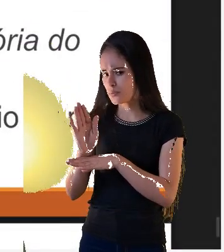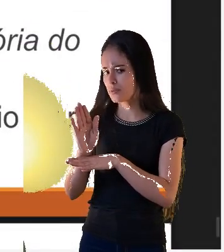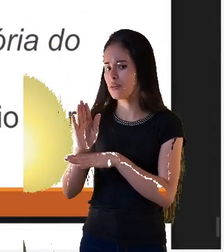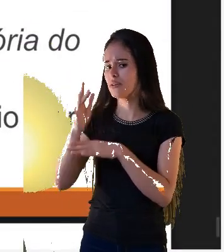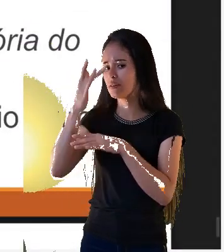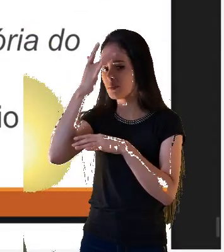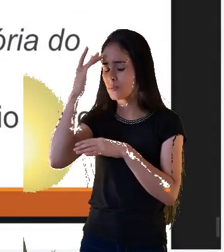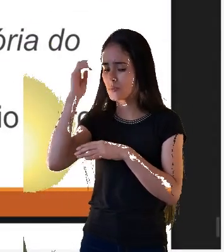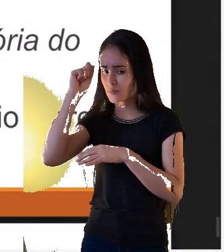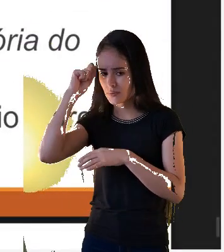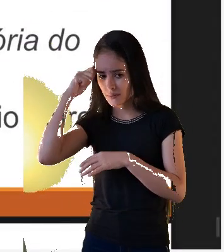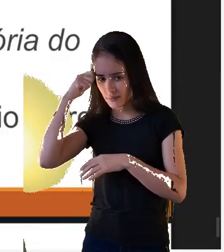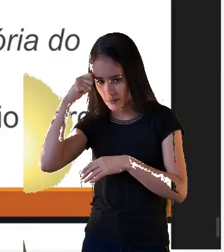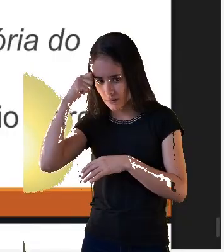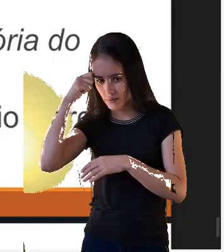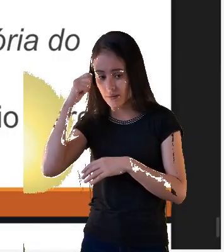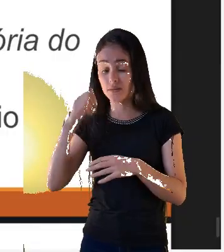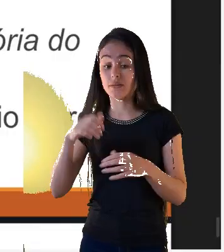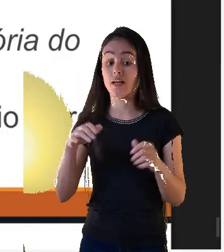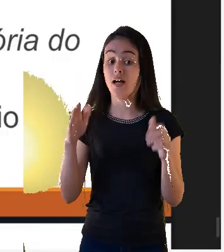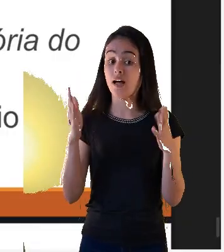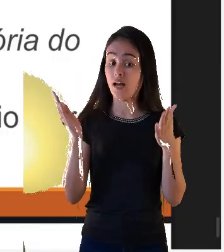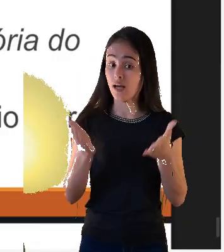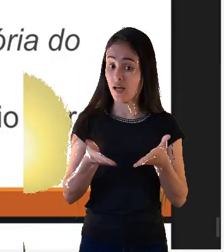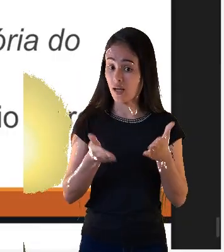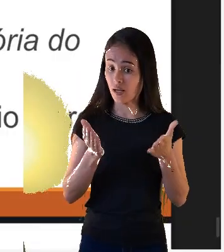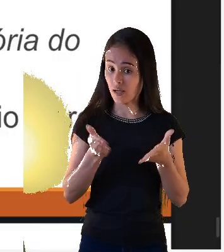Finalizo com essa frase, que é uma frase que